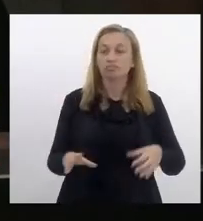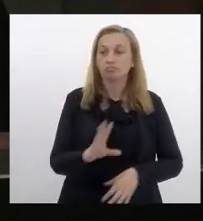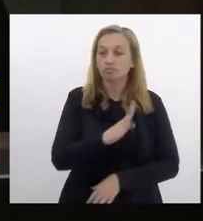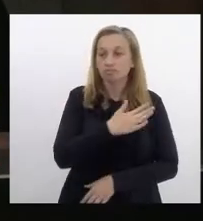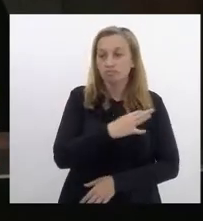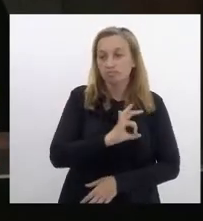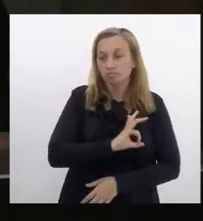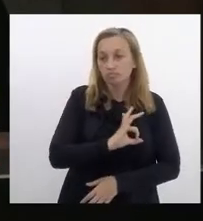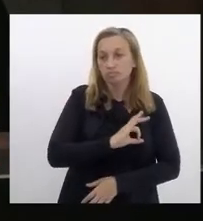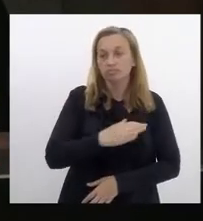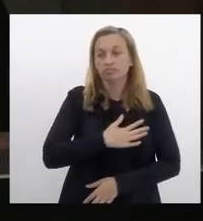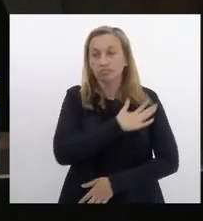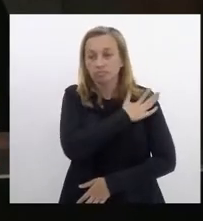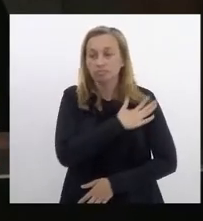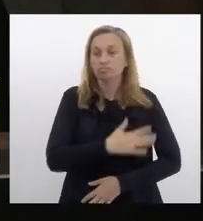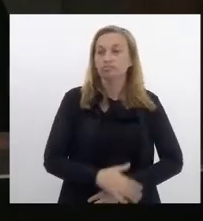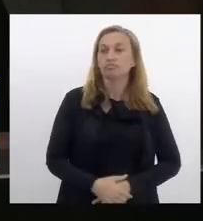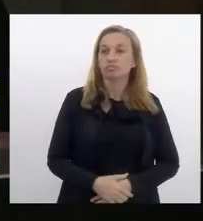militar.